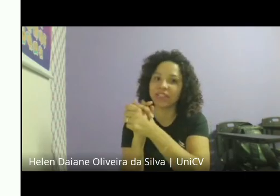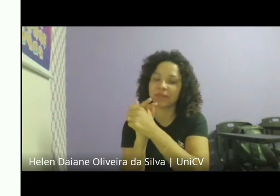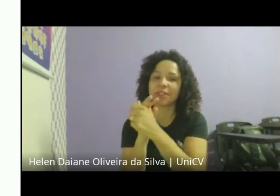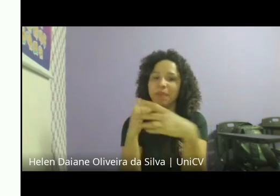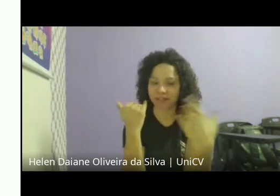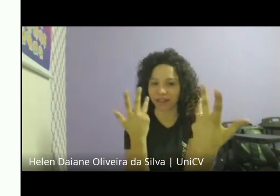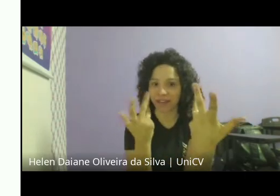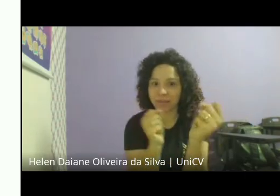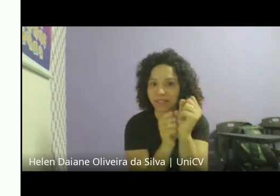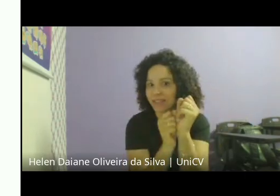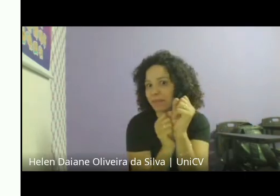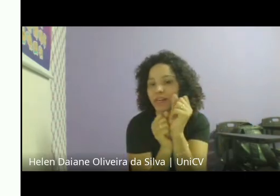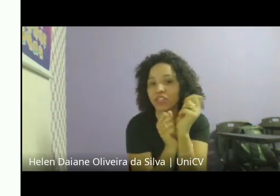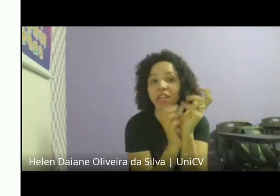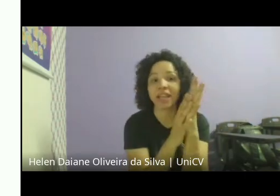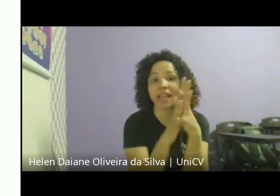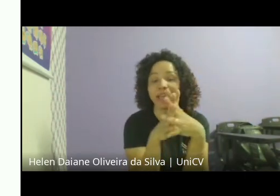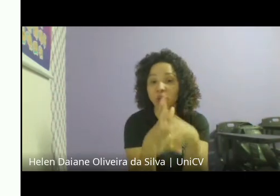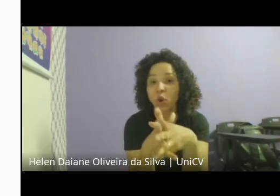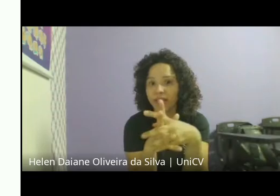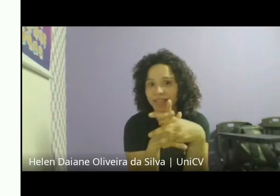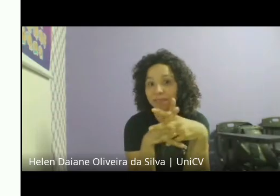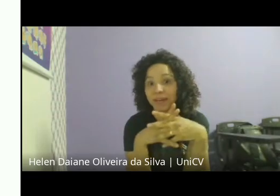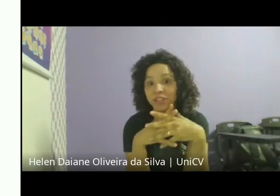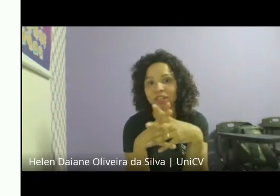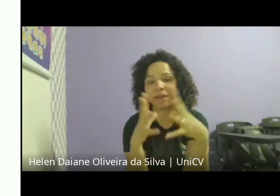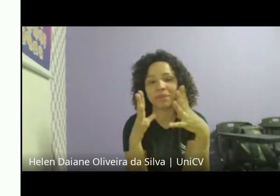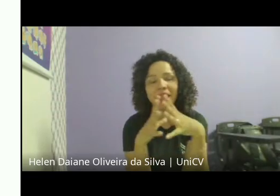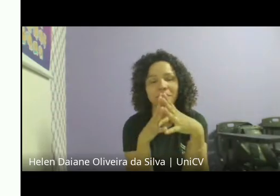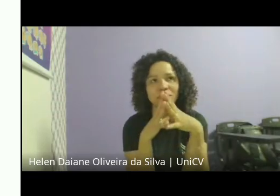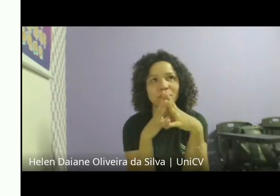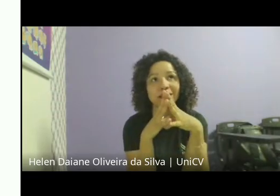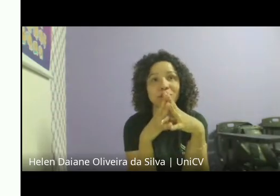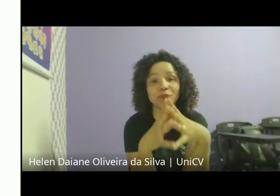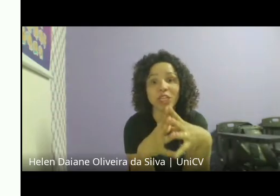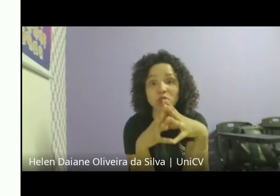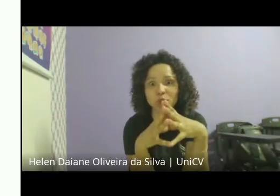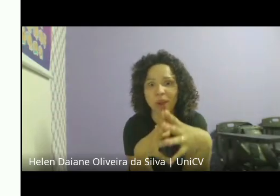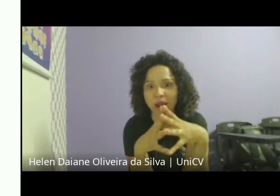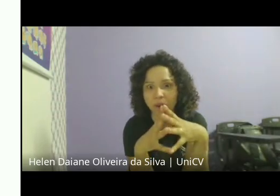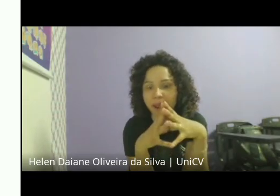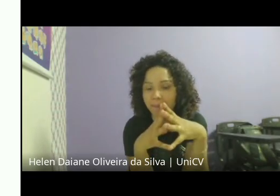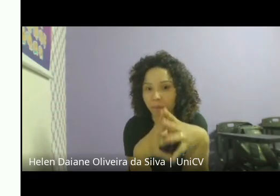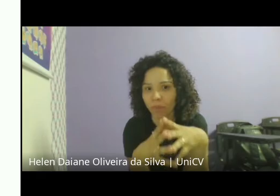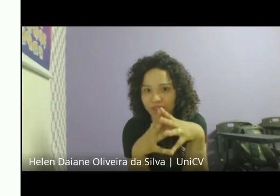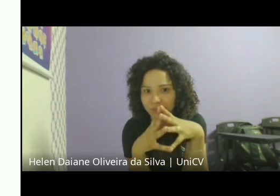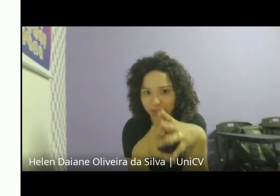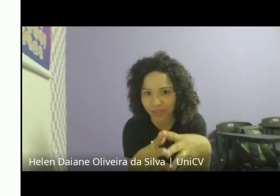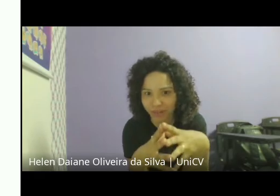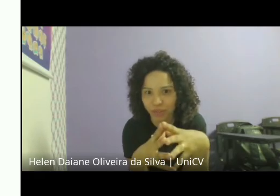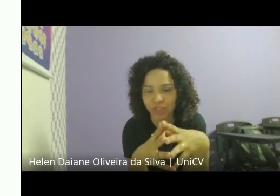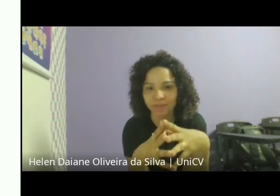Mas nós temos que pensar que a Libras tem essa parte icônica, essa parte. Lembra, gente, parte visual é